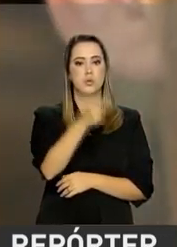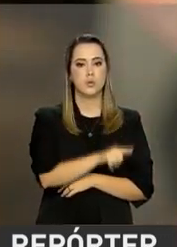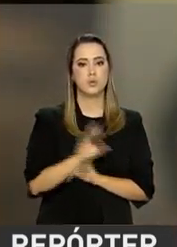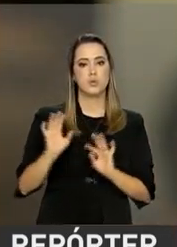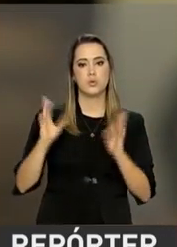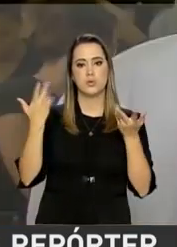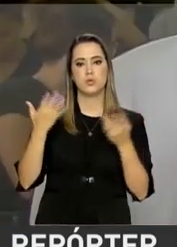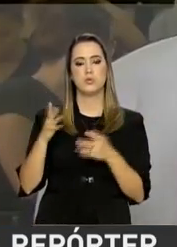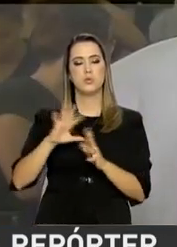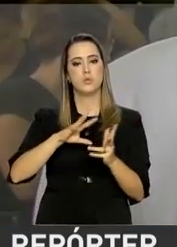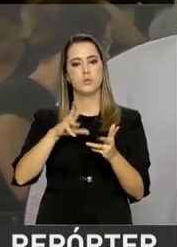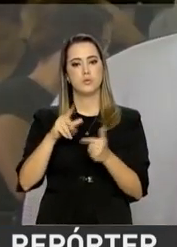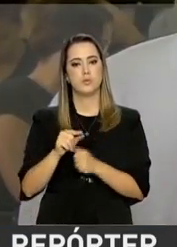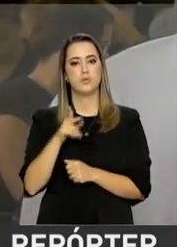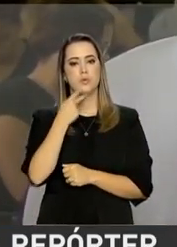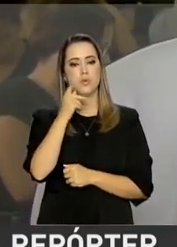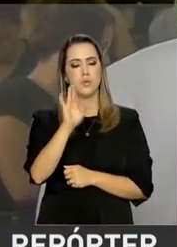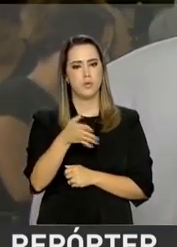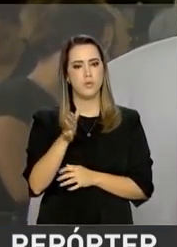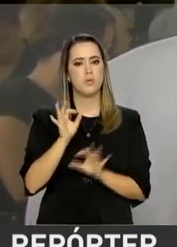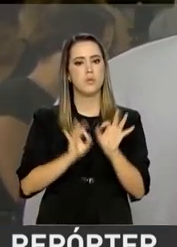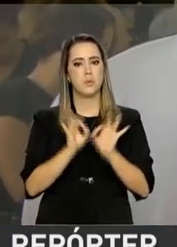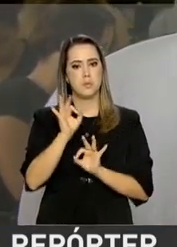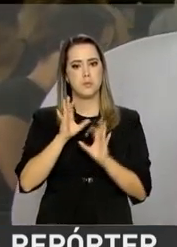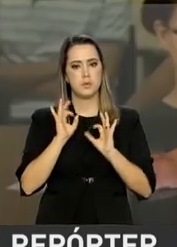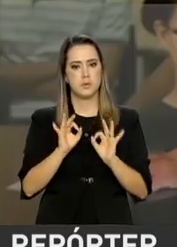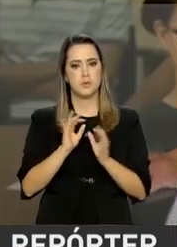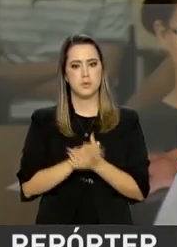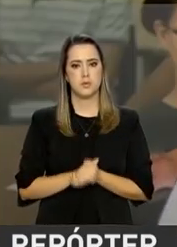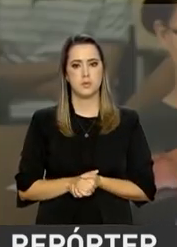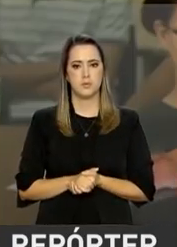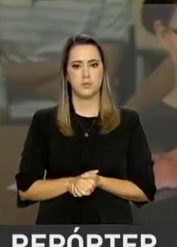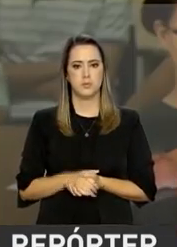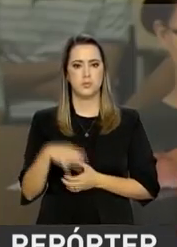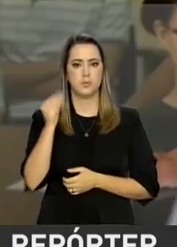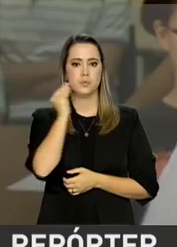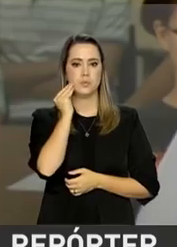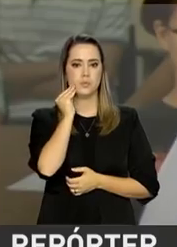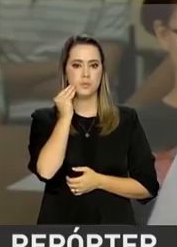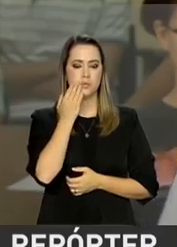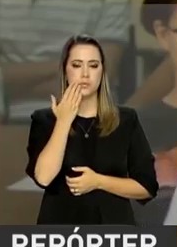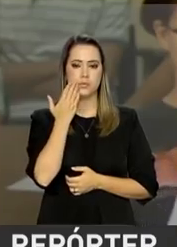eventos internacionais e garante que está preparado. Uma experiência bastante